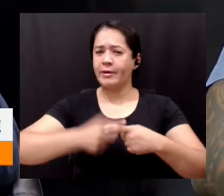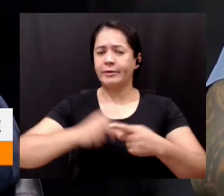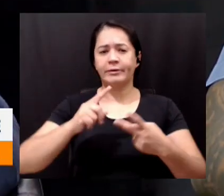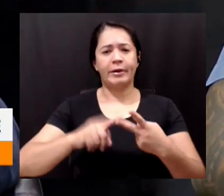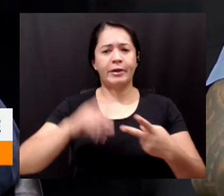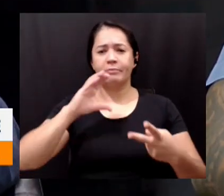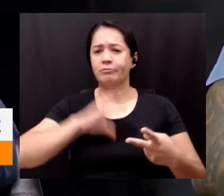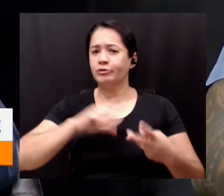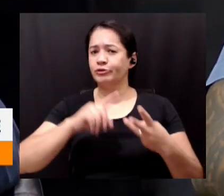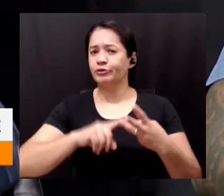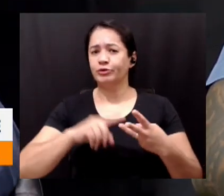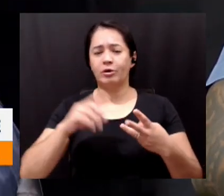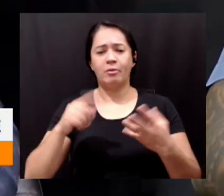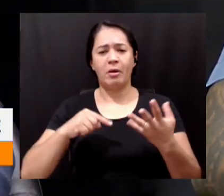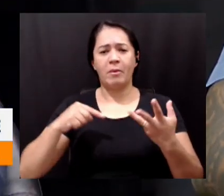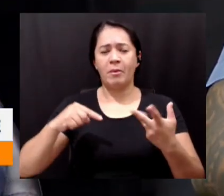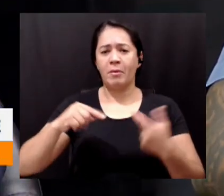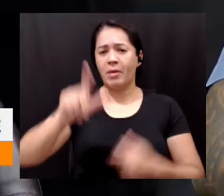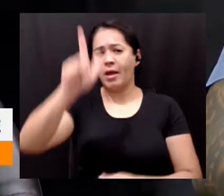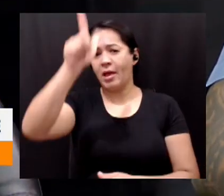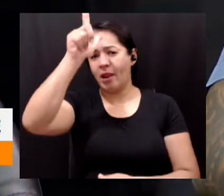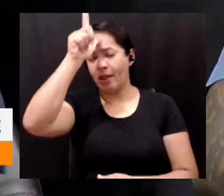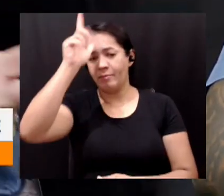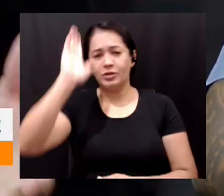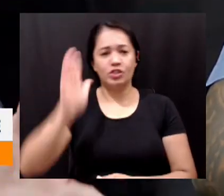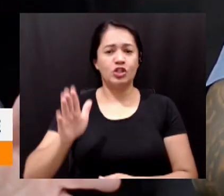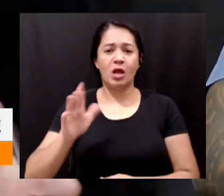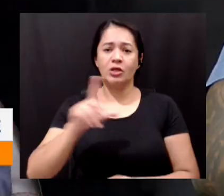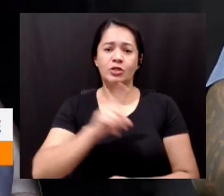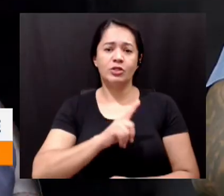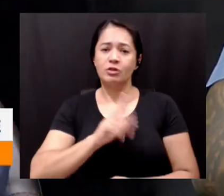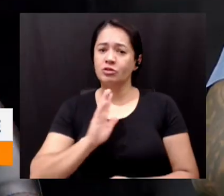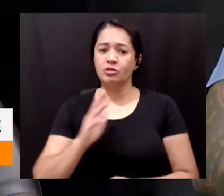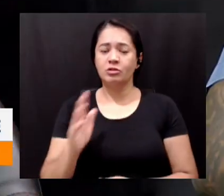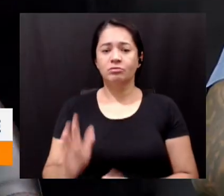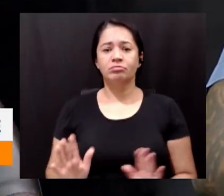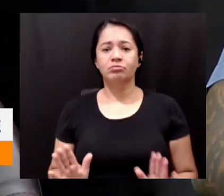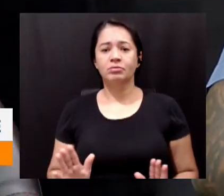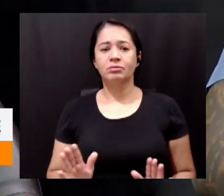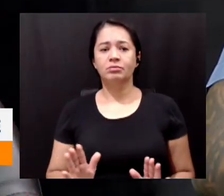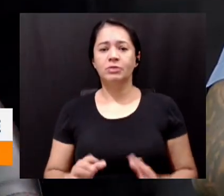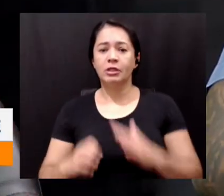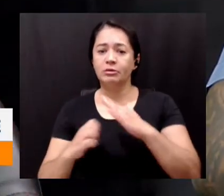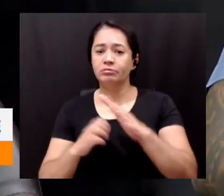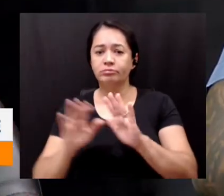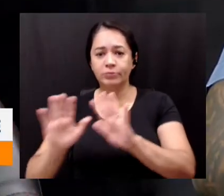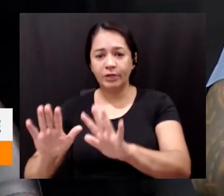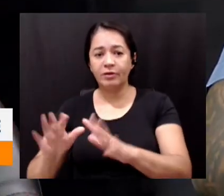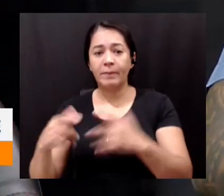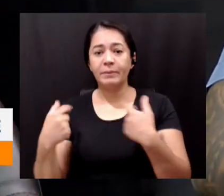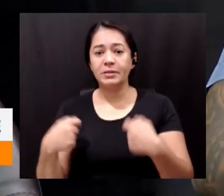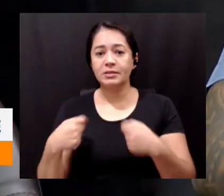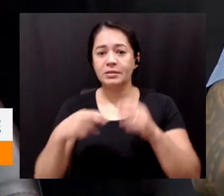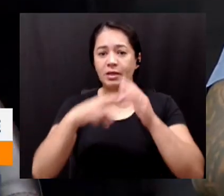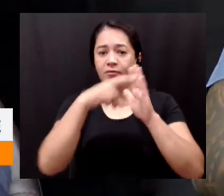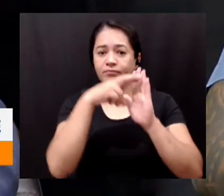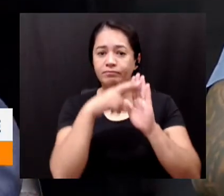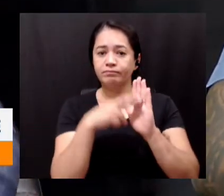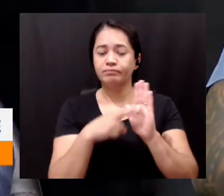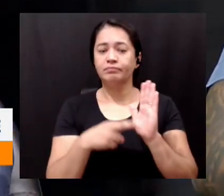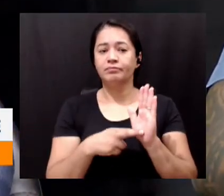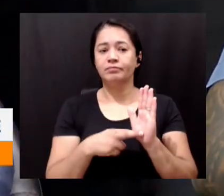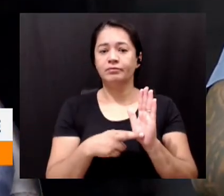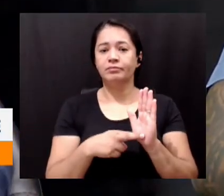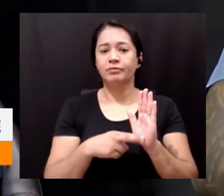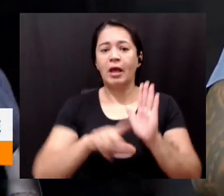em vários outros países já vinham funcionando isso, e as casas de apostas estavam aí. Precisava ter uma regulamentação, uma legalização para isso